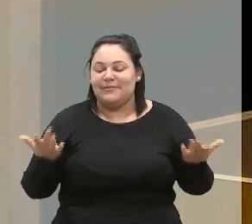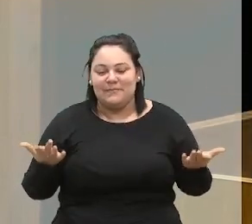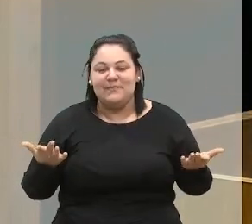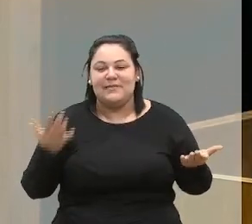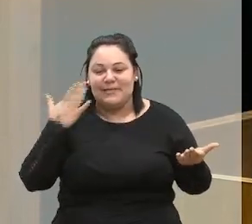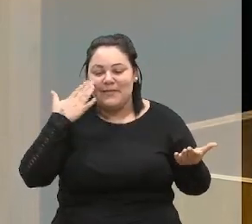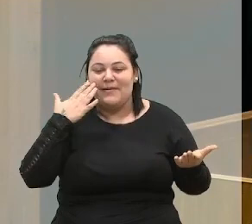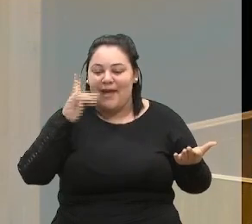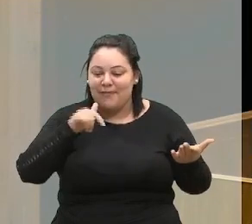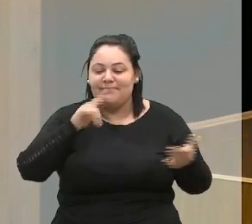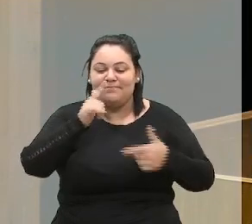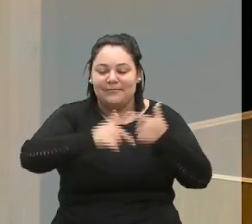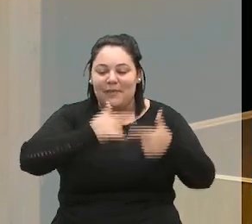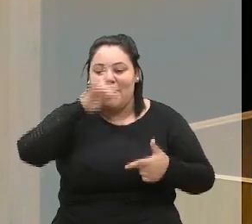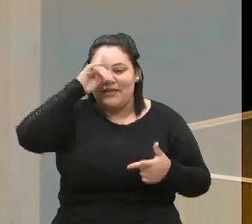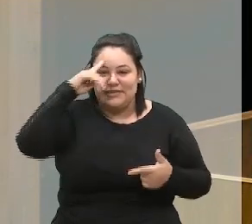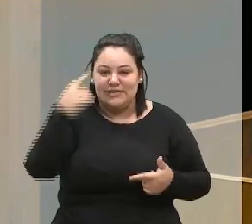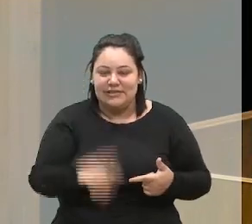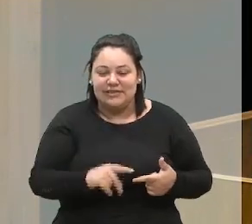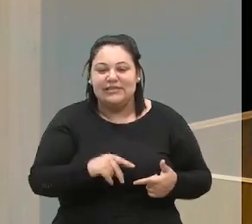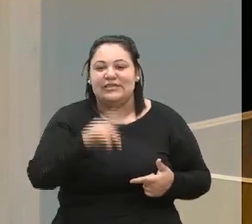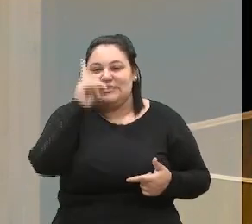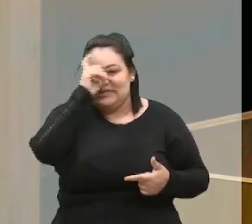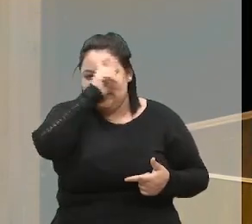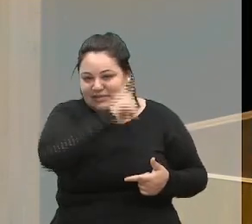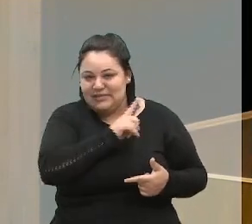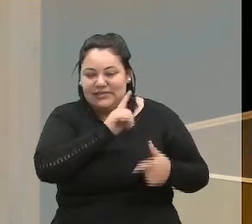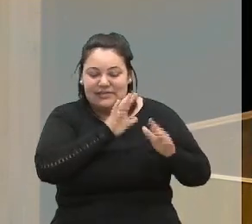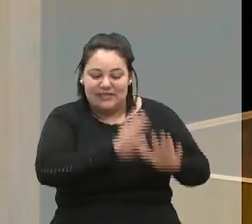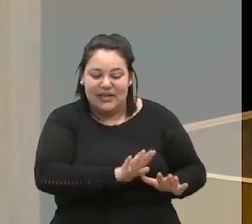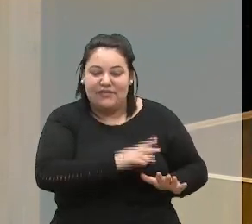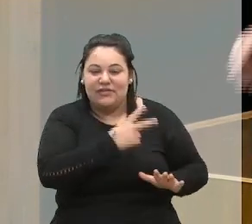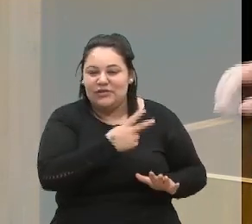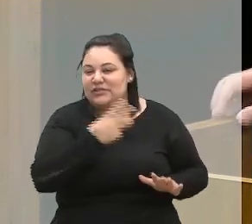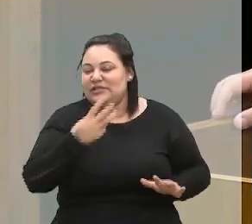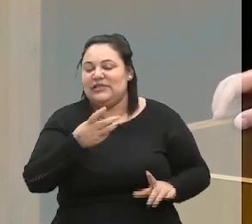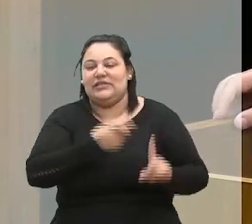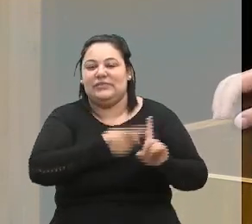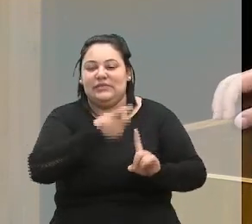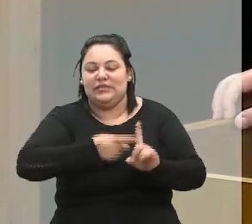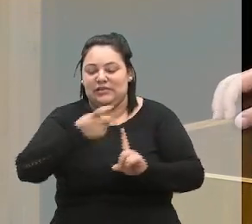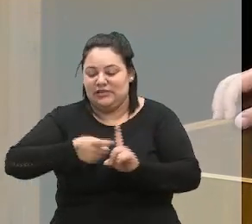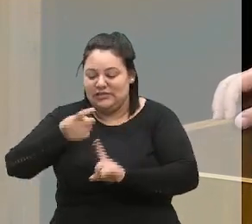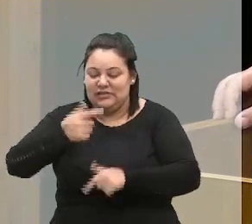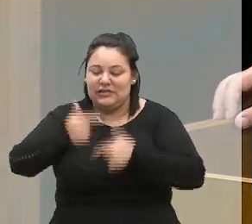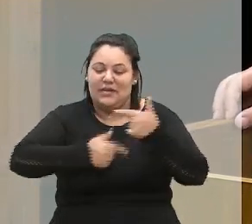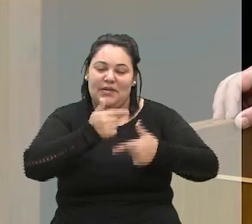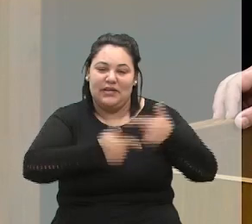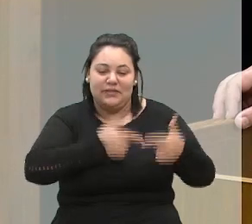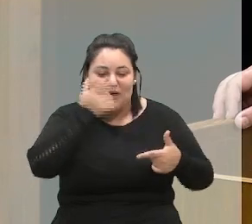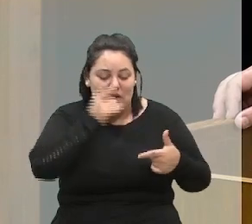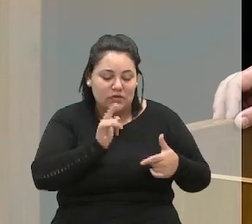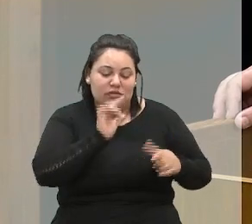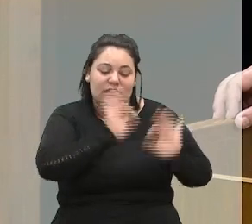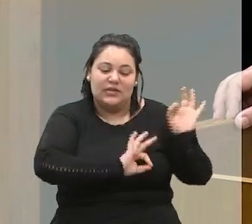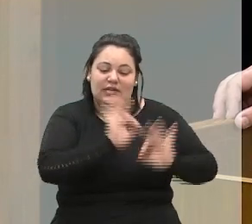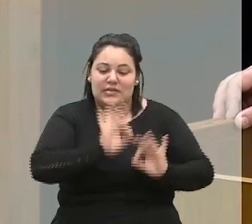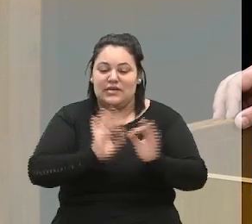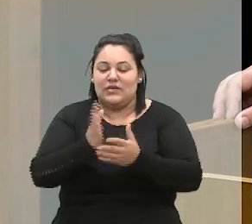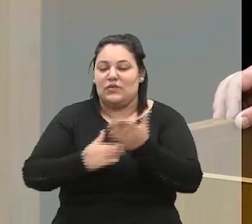trabalho duro e árduo, que nós ficava ali 2, 3 meses trabalhando para poder organizar